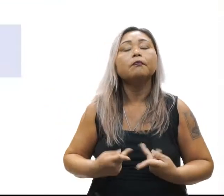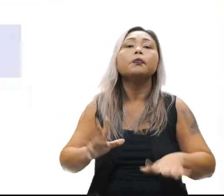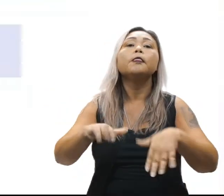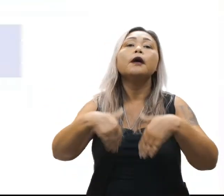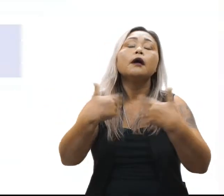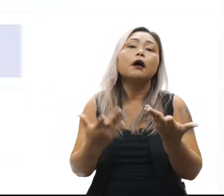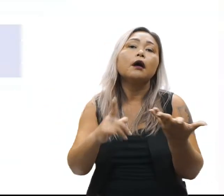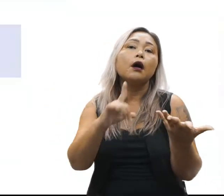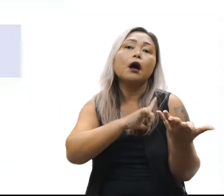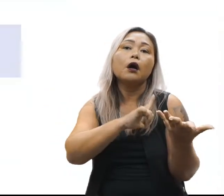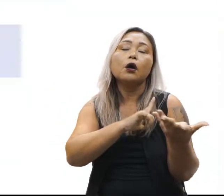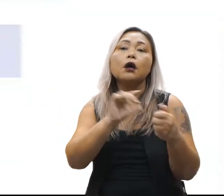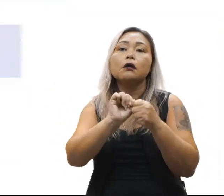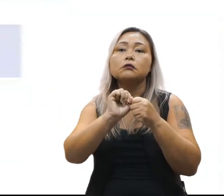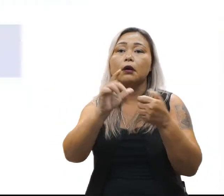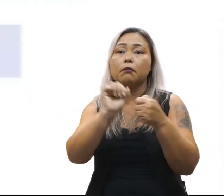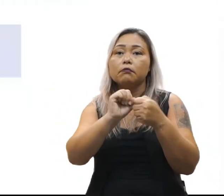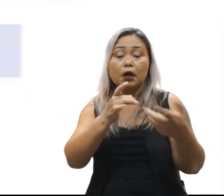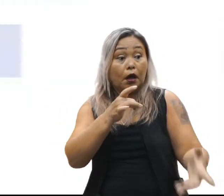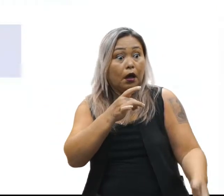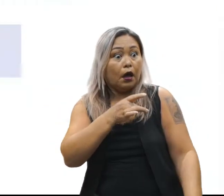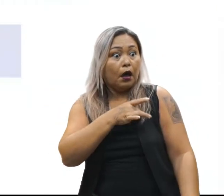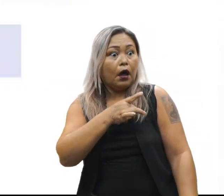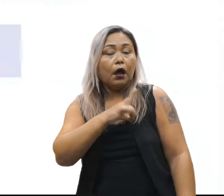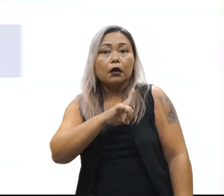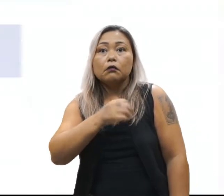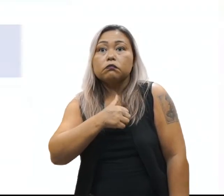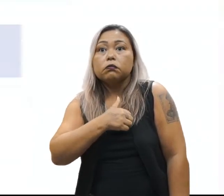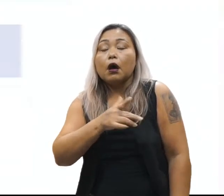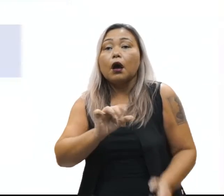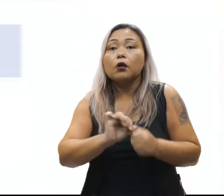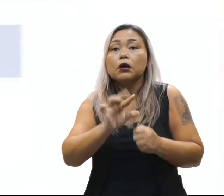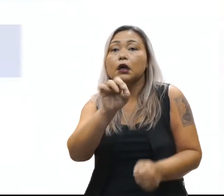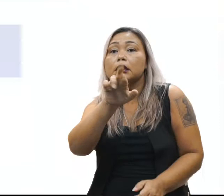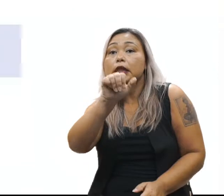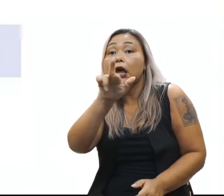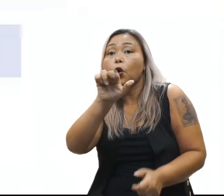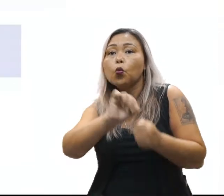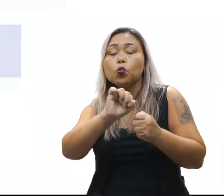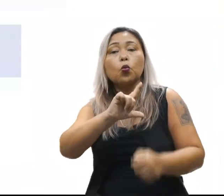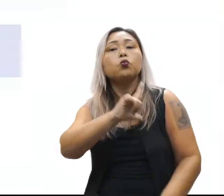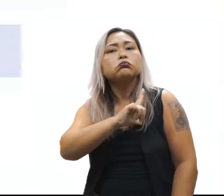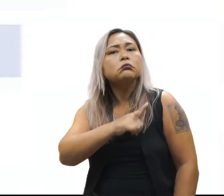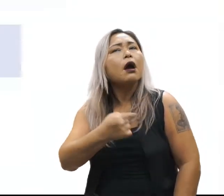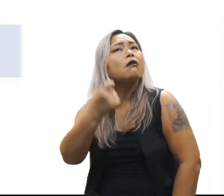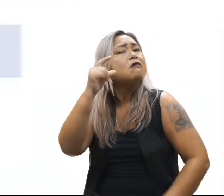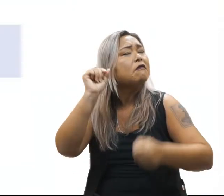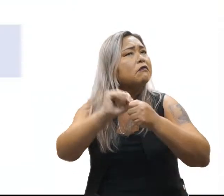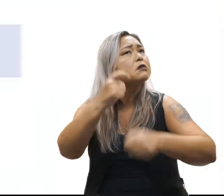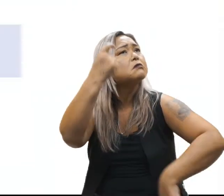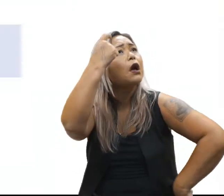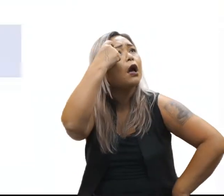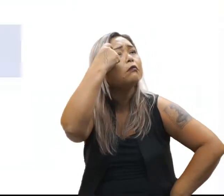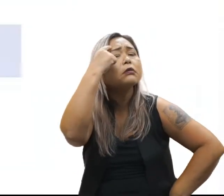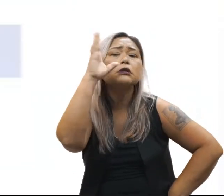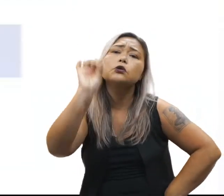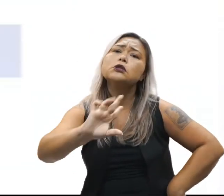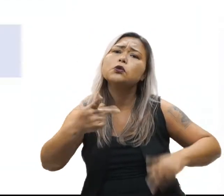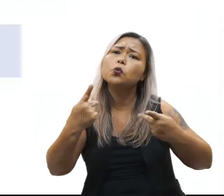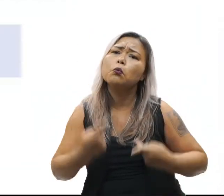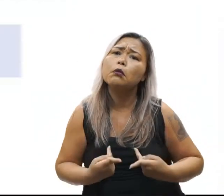a época do terrorismo, a gente ainda vive isso. Como o terrorismo também faz a gente repensar a questão dos direitos humanos,